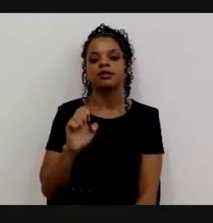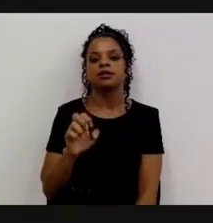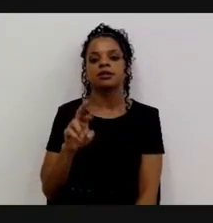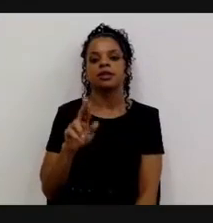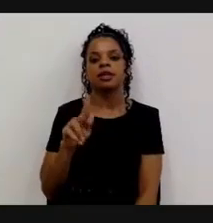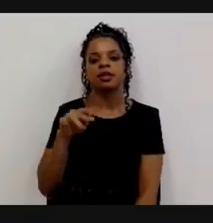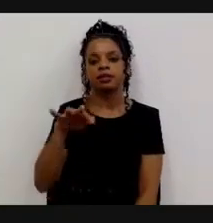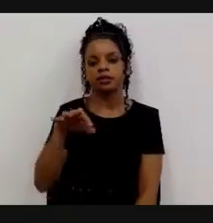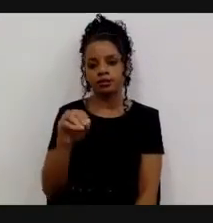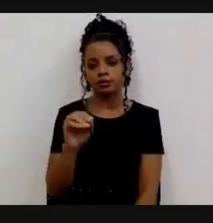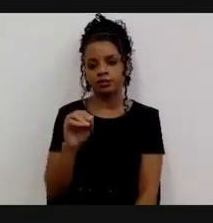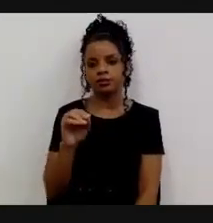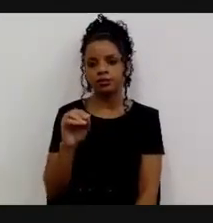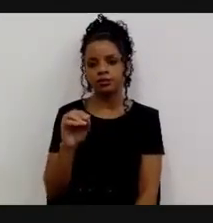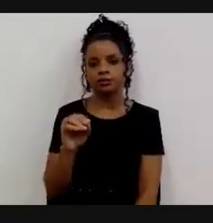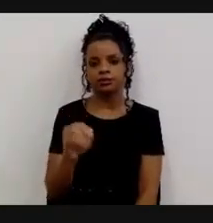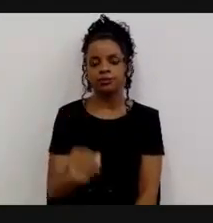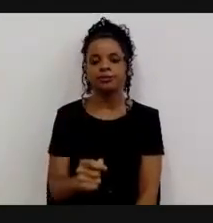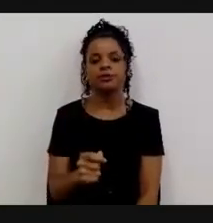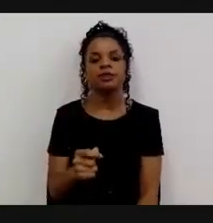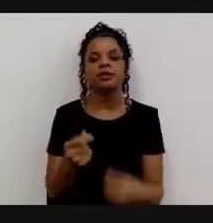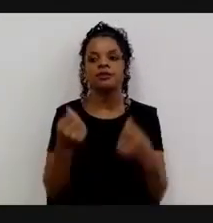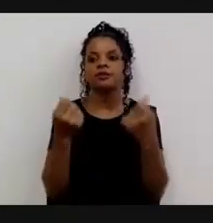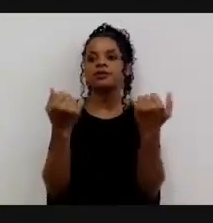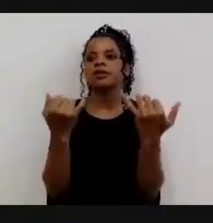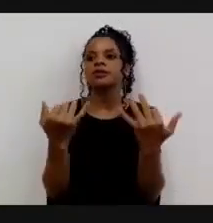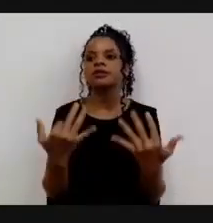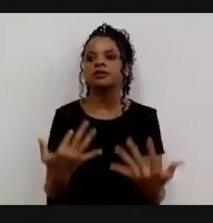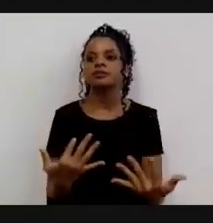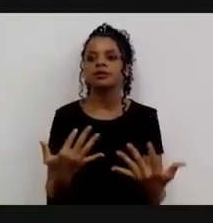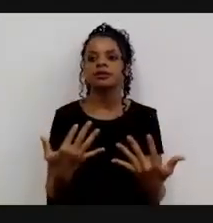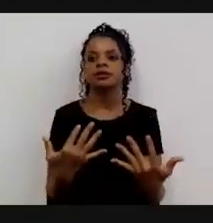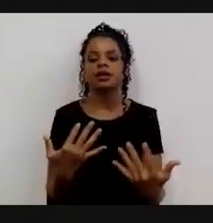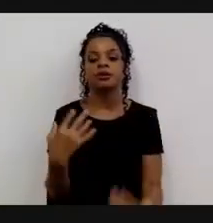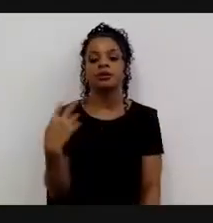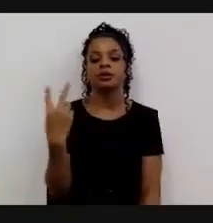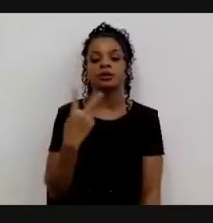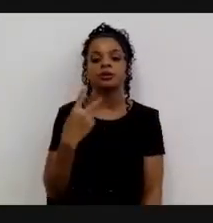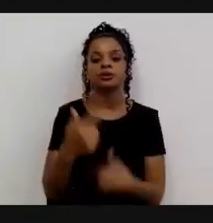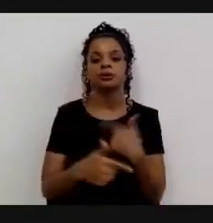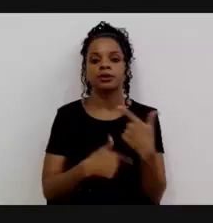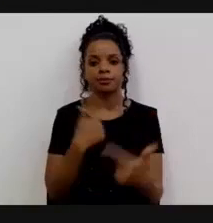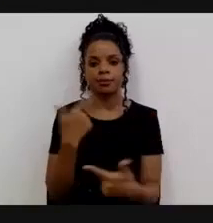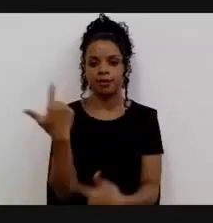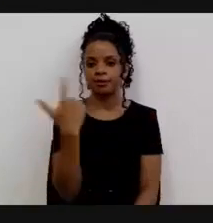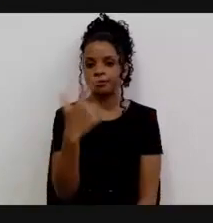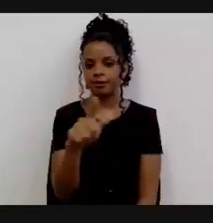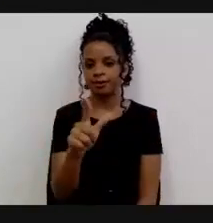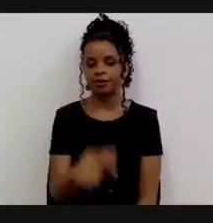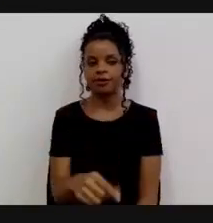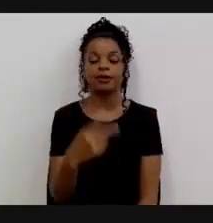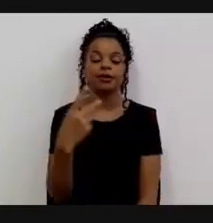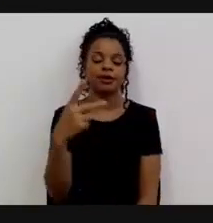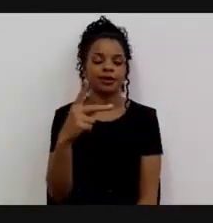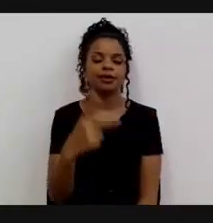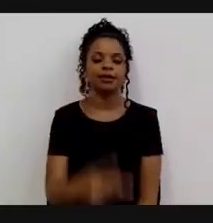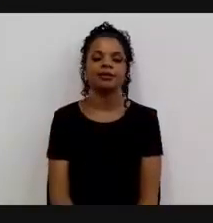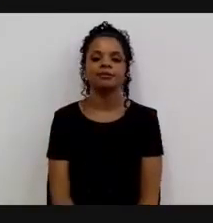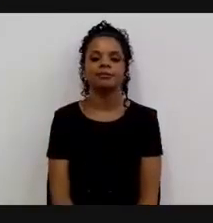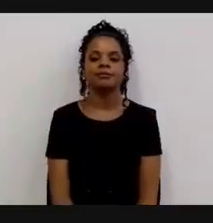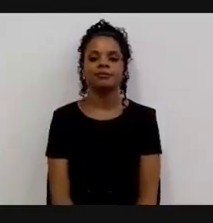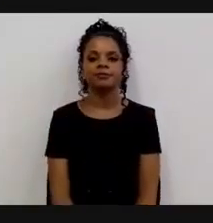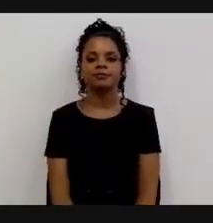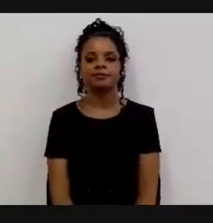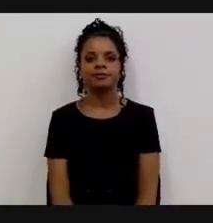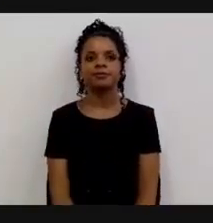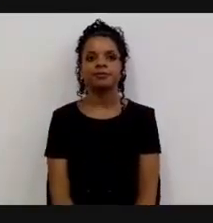Fernandes, já está aí a posse, para falar do segundo trabalho dele. Palavra sua, Sérgio. É